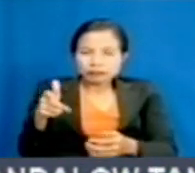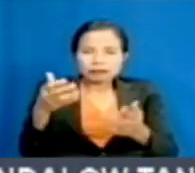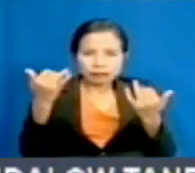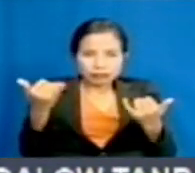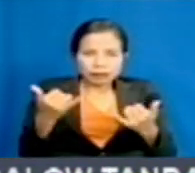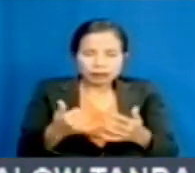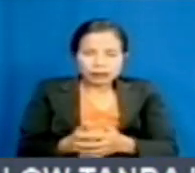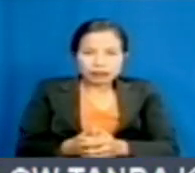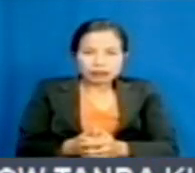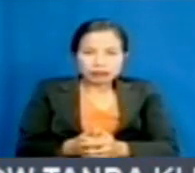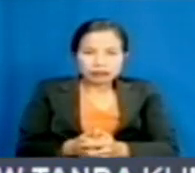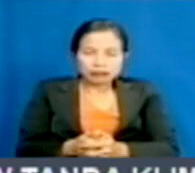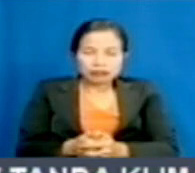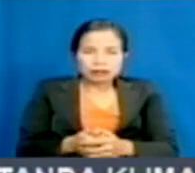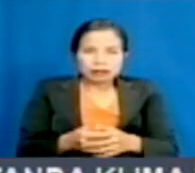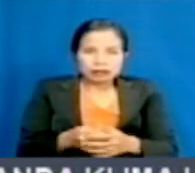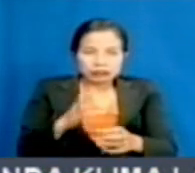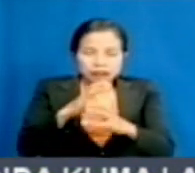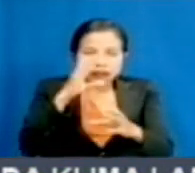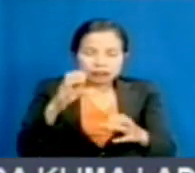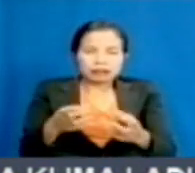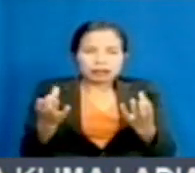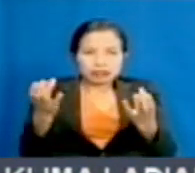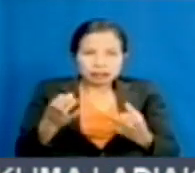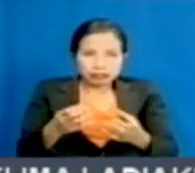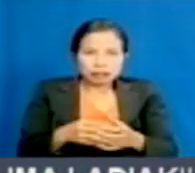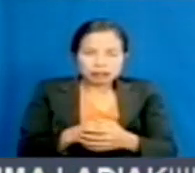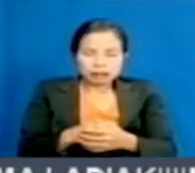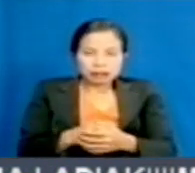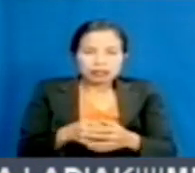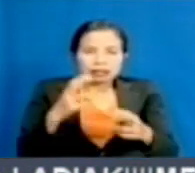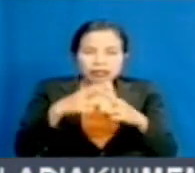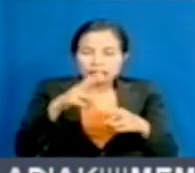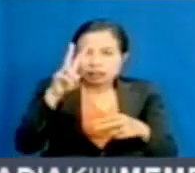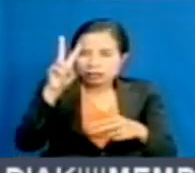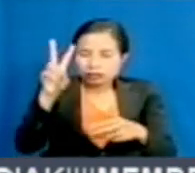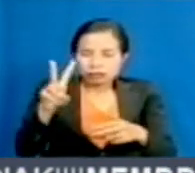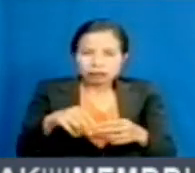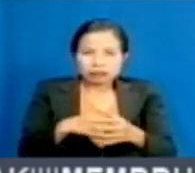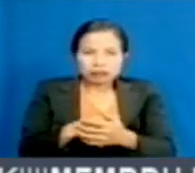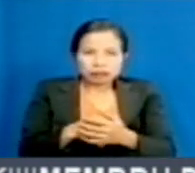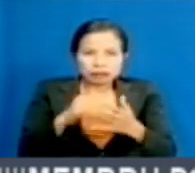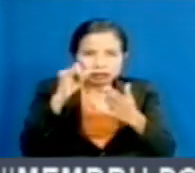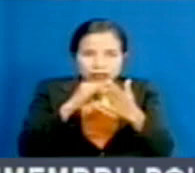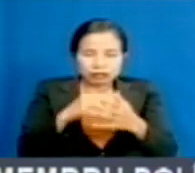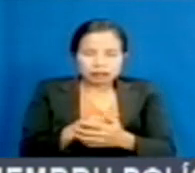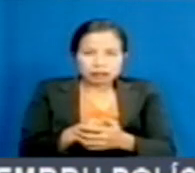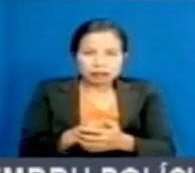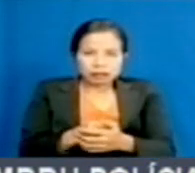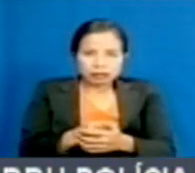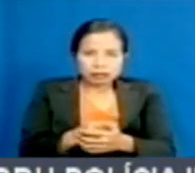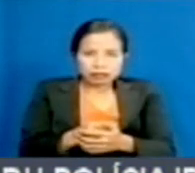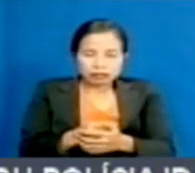agora. E kareta nebe kakara atsai ba transporte publik kareta ne naran rua det. I pinta he lolon, i pinta he vidro e. I